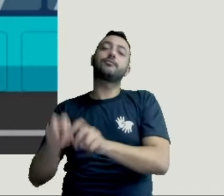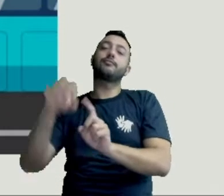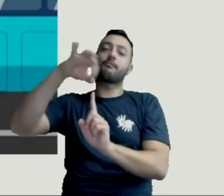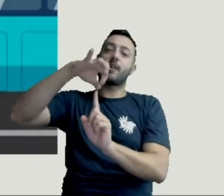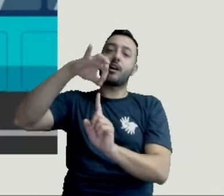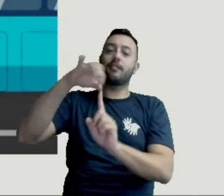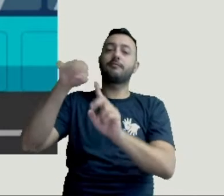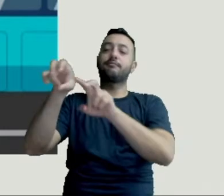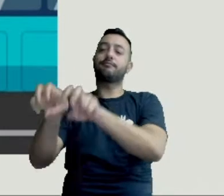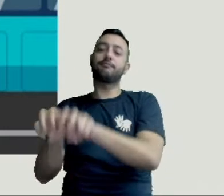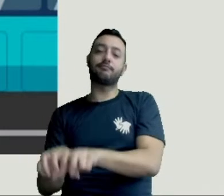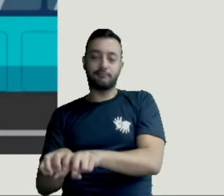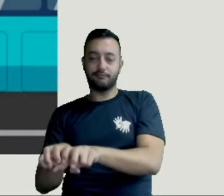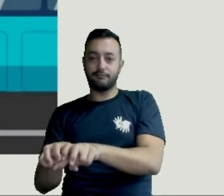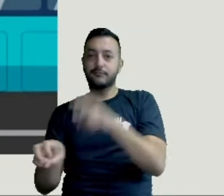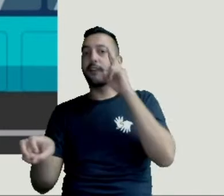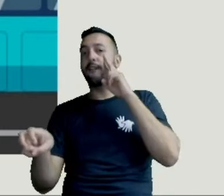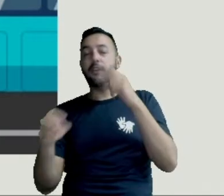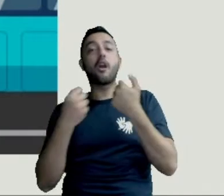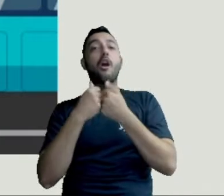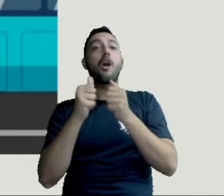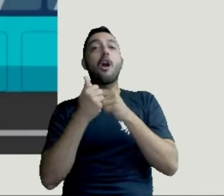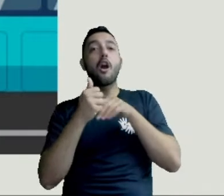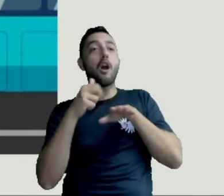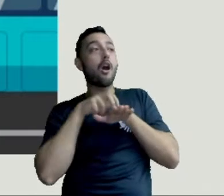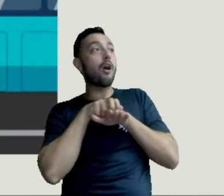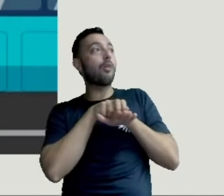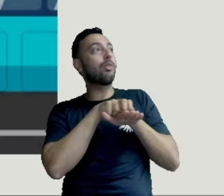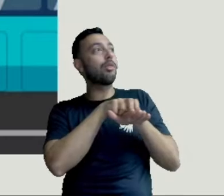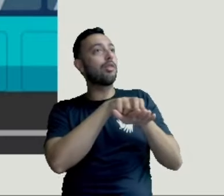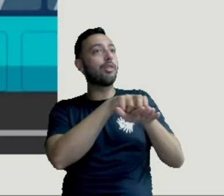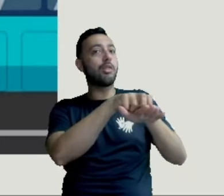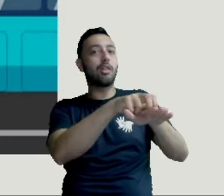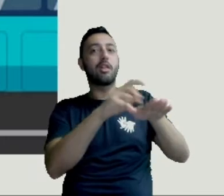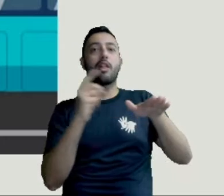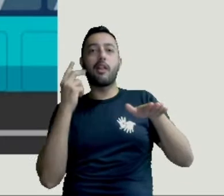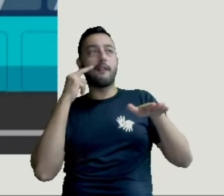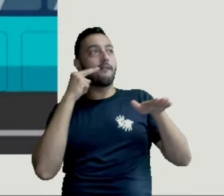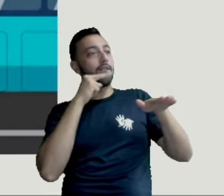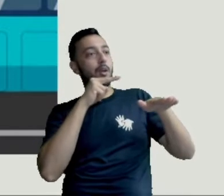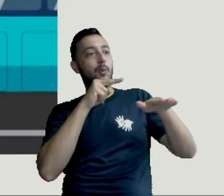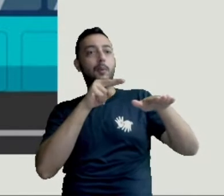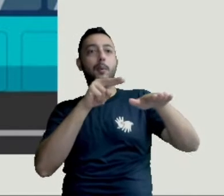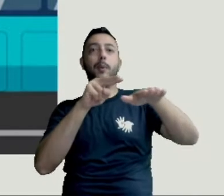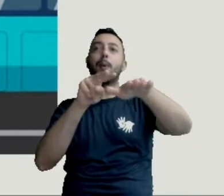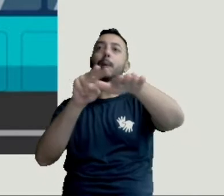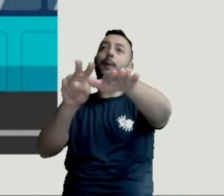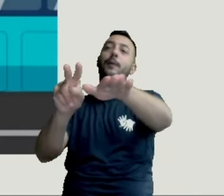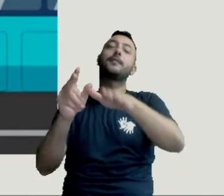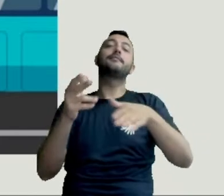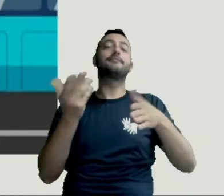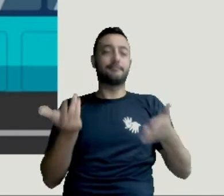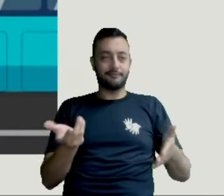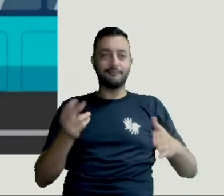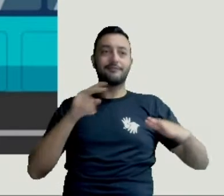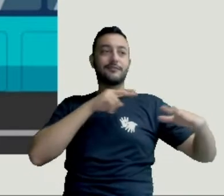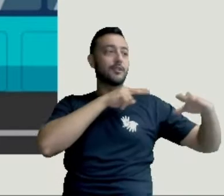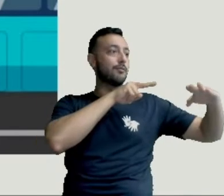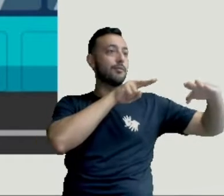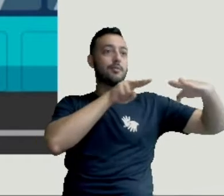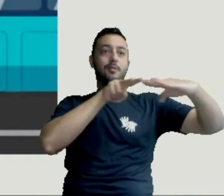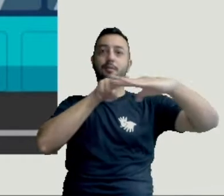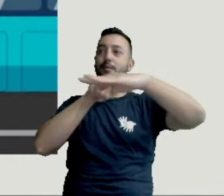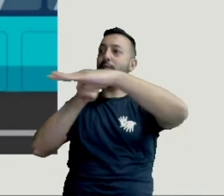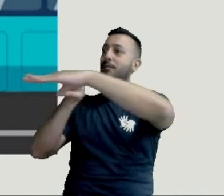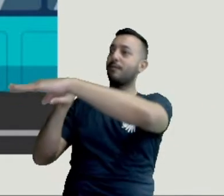tá? E vê esse ônibus passando, tá bom? Nesse caso, o ônibus está em